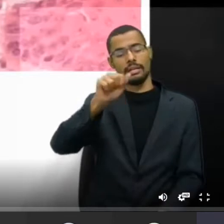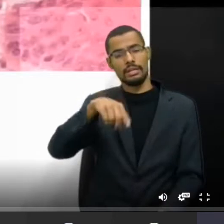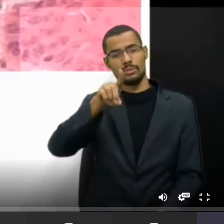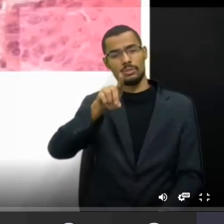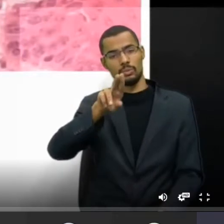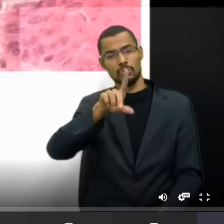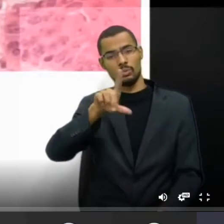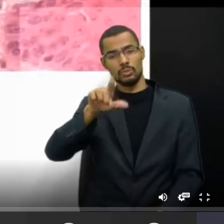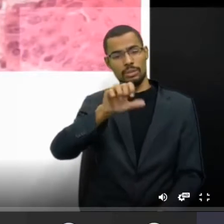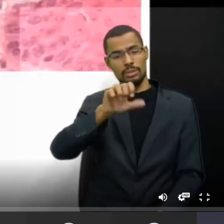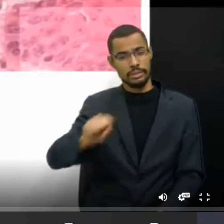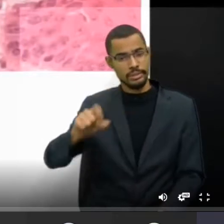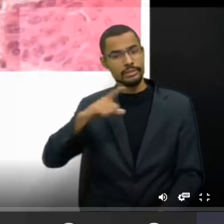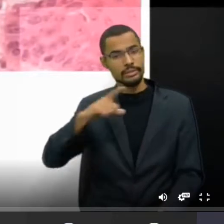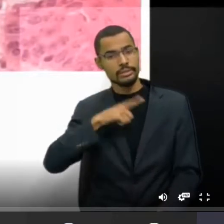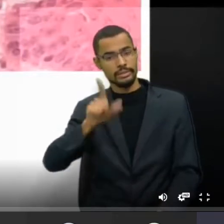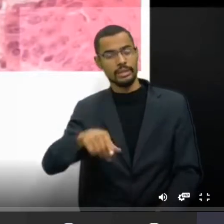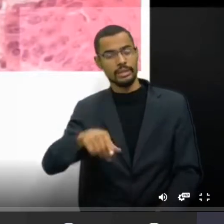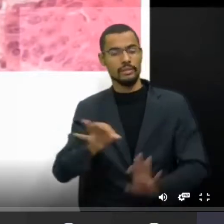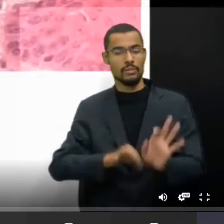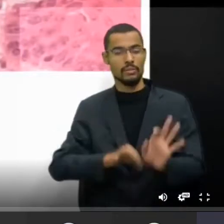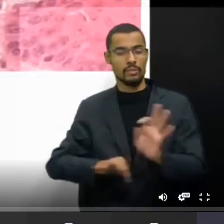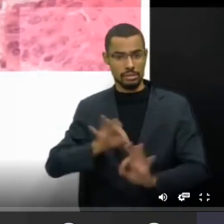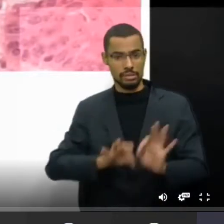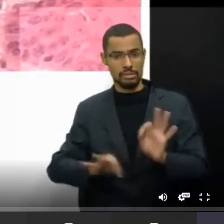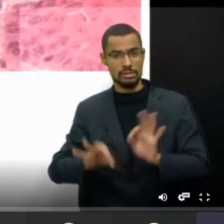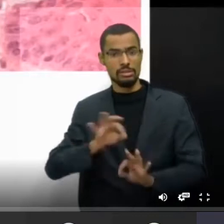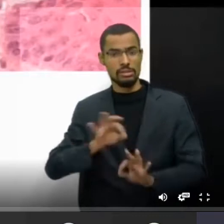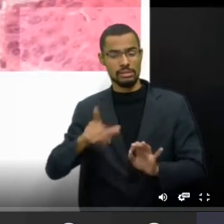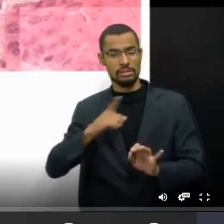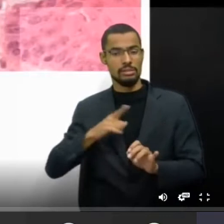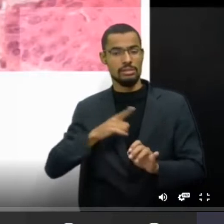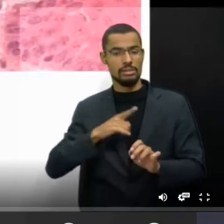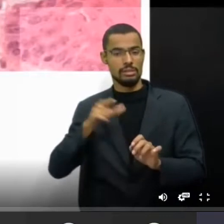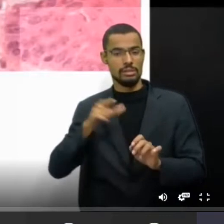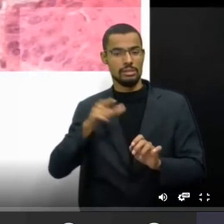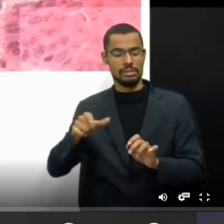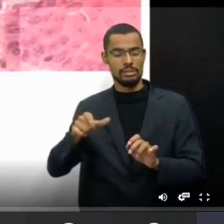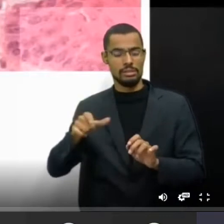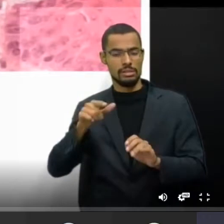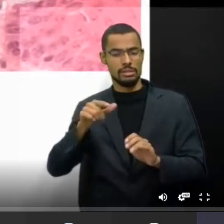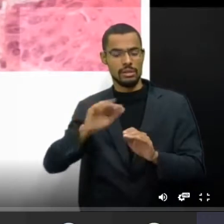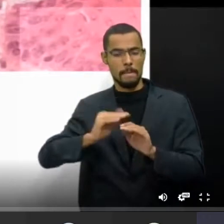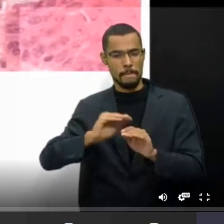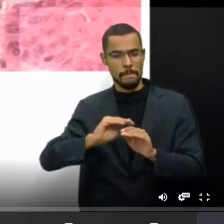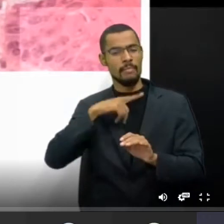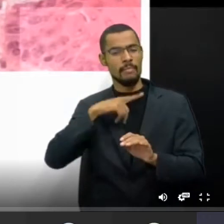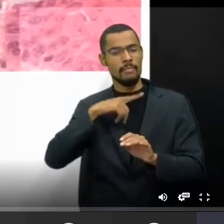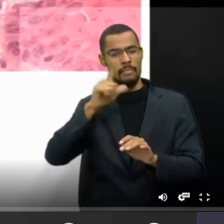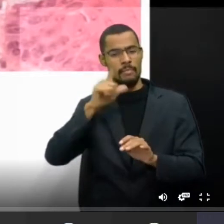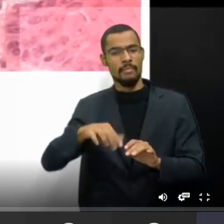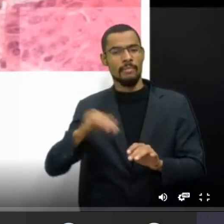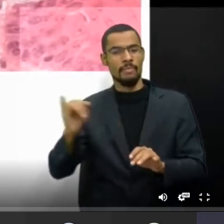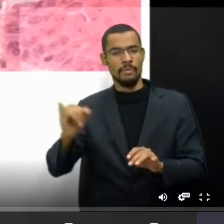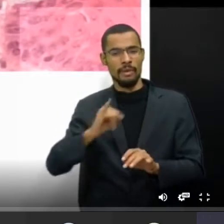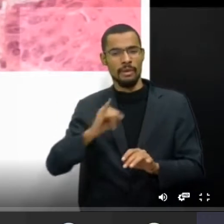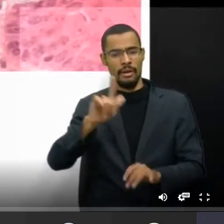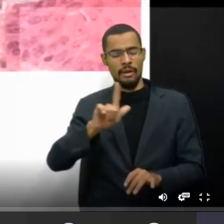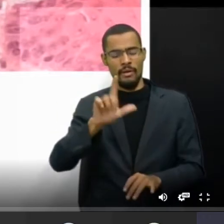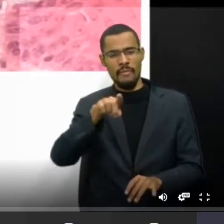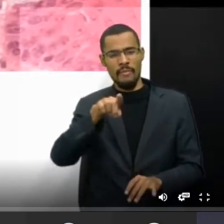uma região glandular distribuído, né, nessas musculaturas. Então, elas são glândulas.